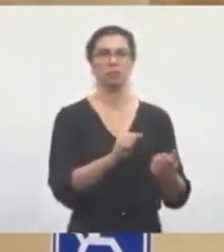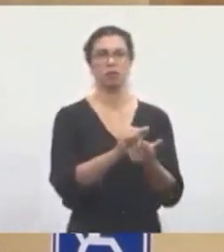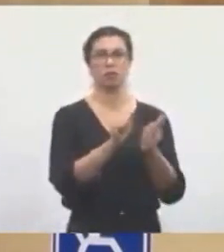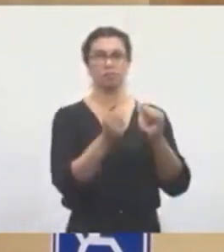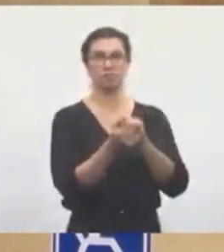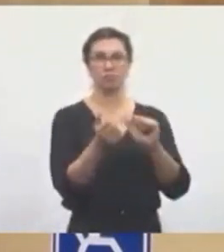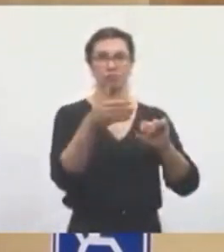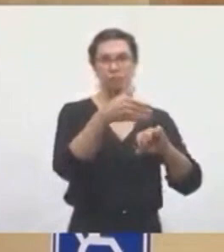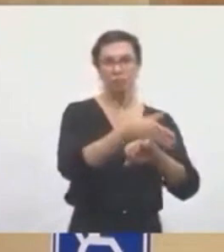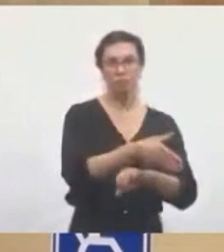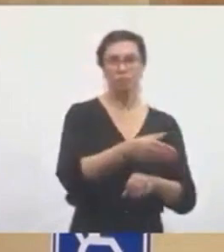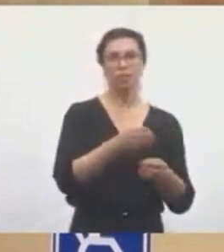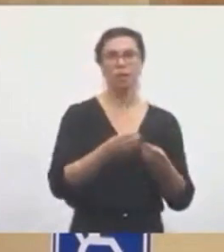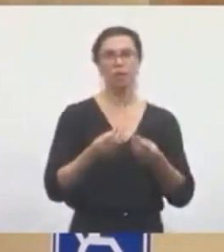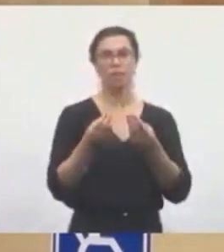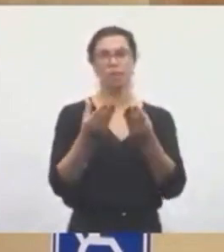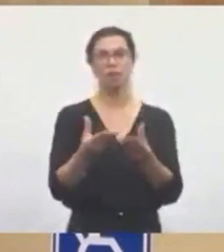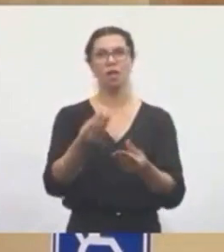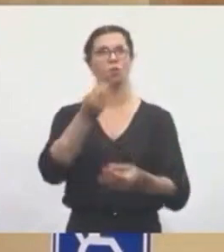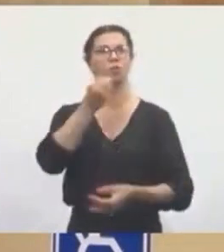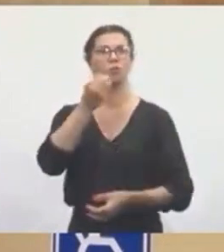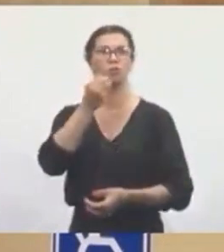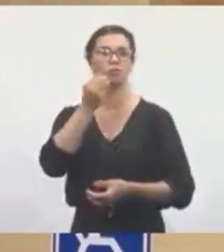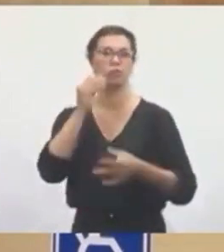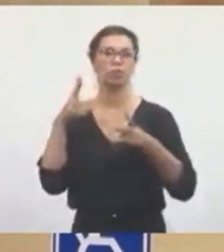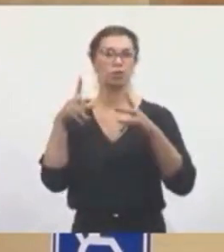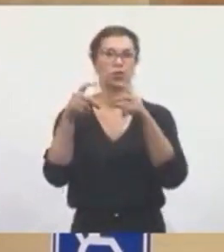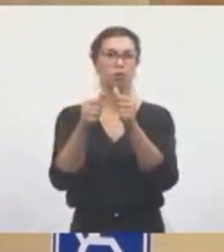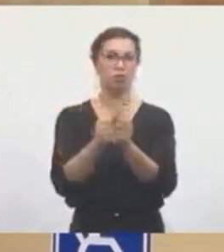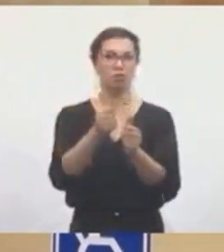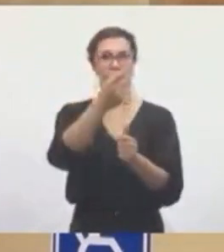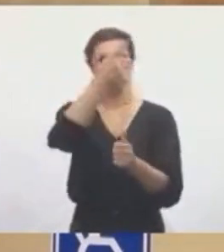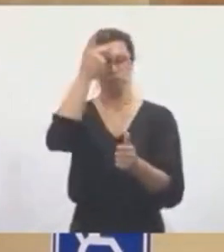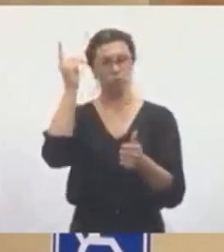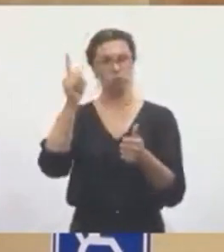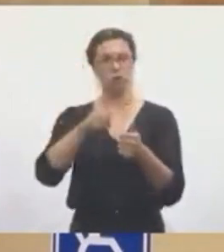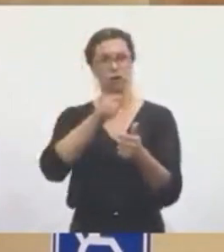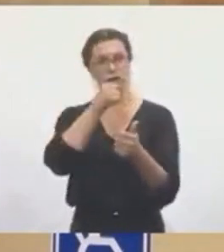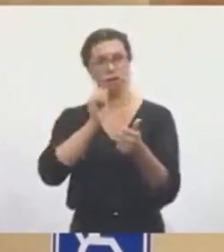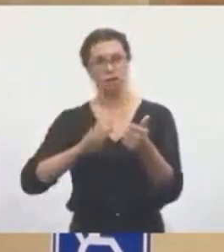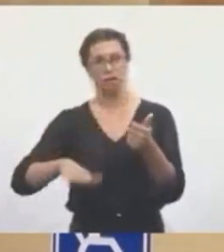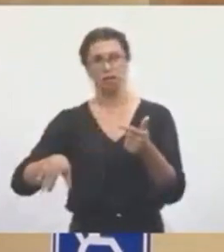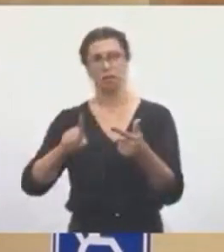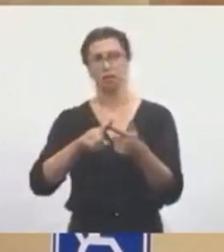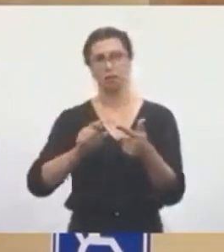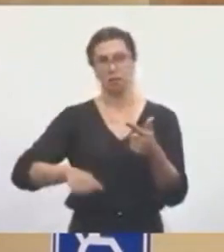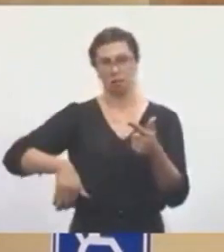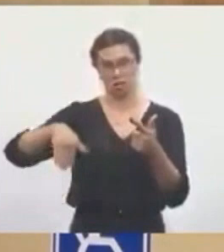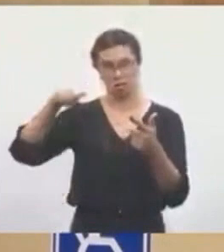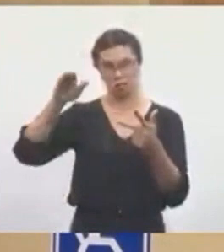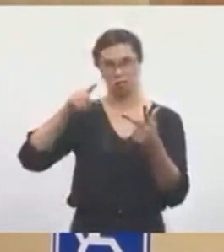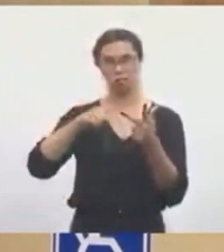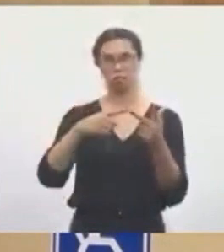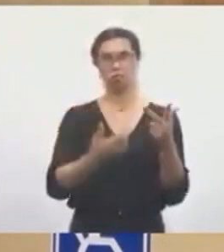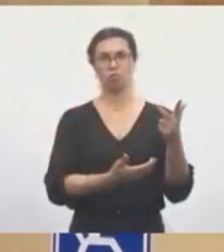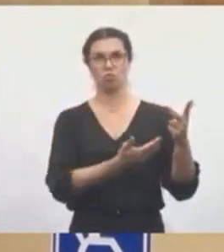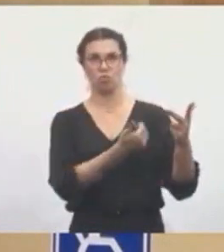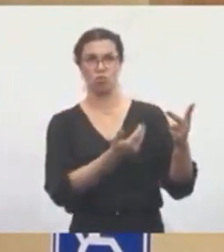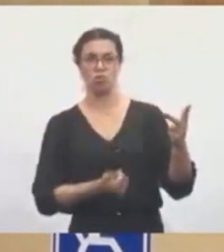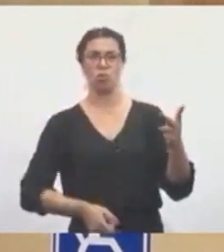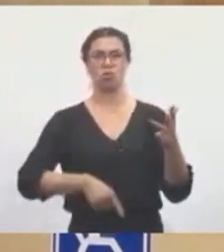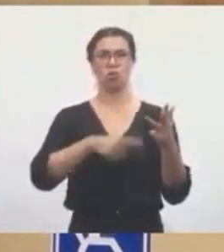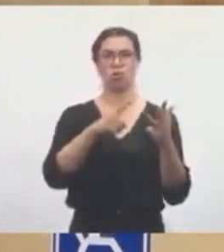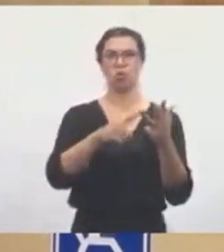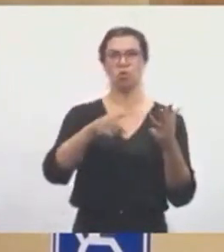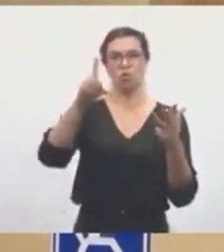dar oportunidade para que todos tenham acesso ao esporte. Crianças, adultos, jovens, pessoas com